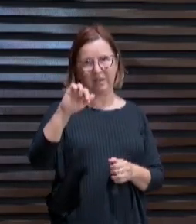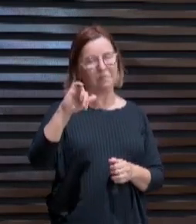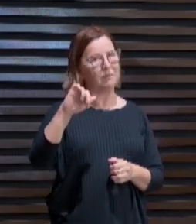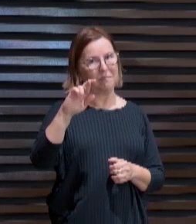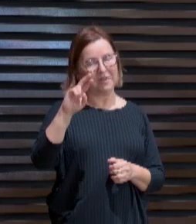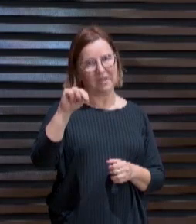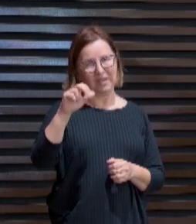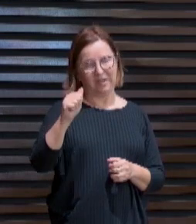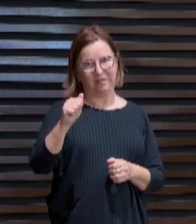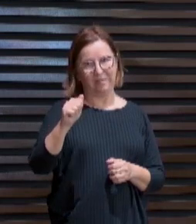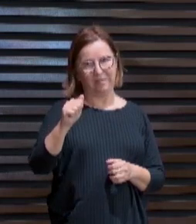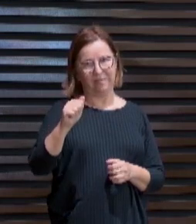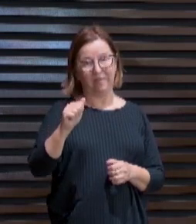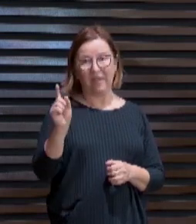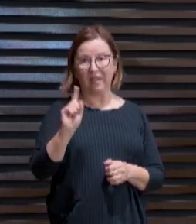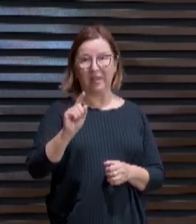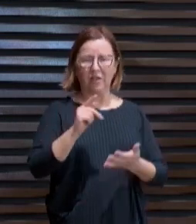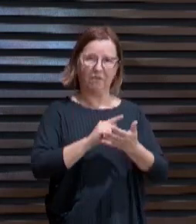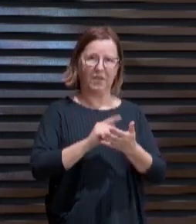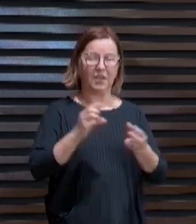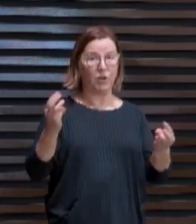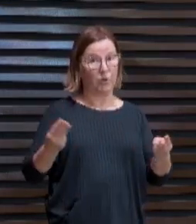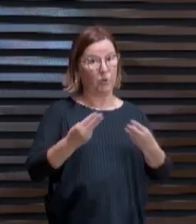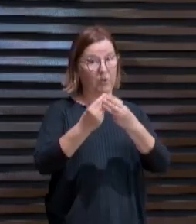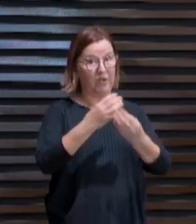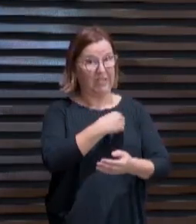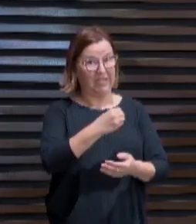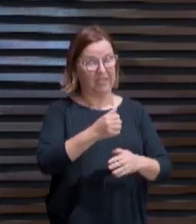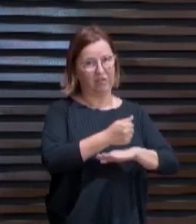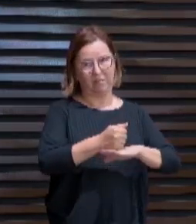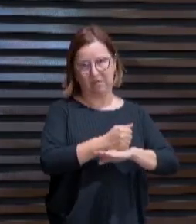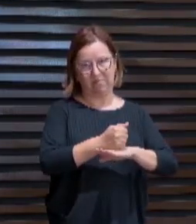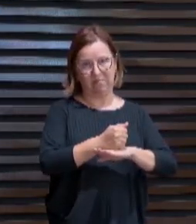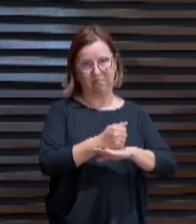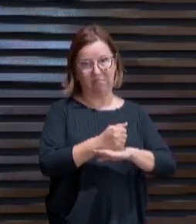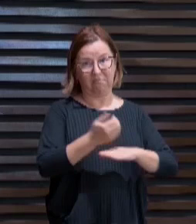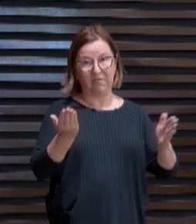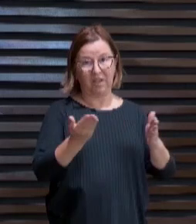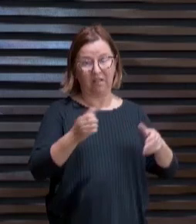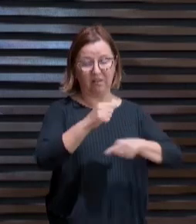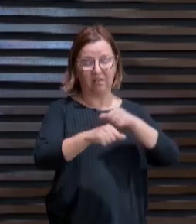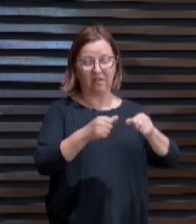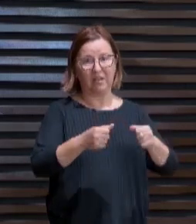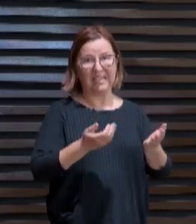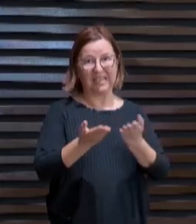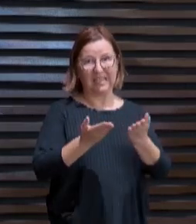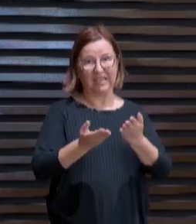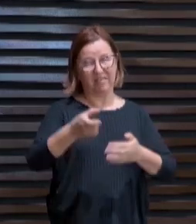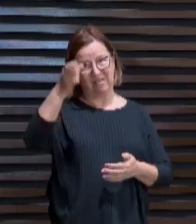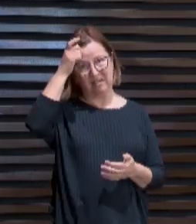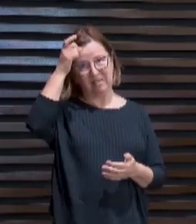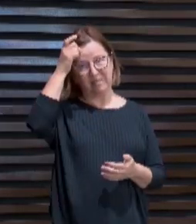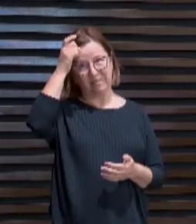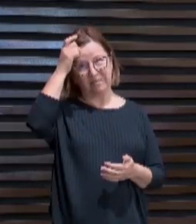judeus, descendentes espirituais de Abraão, eles se tornaram servos de Satanás, que é o principal